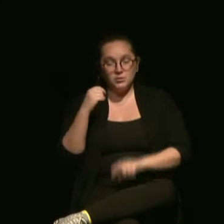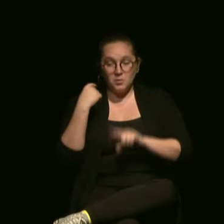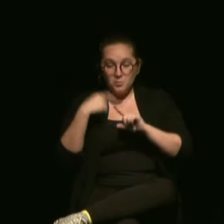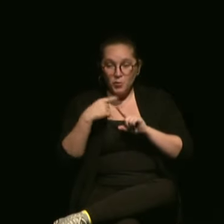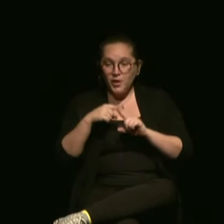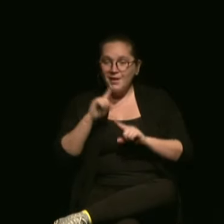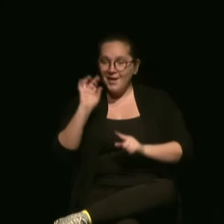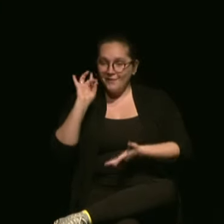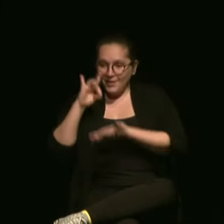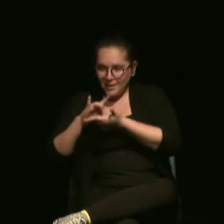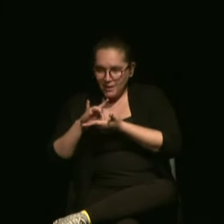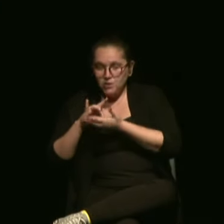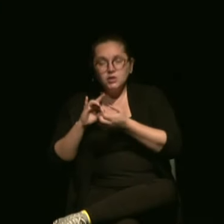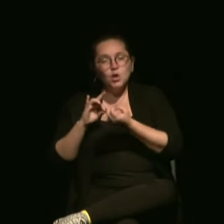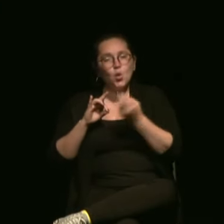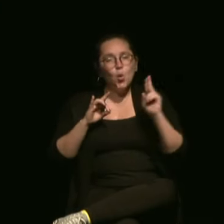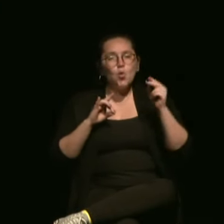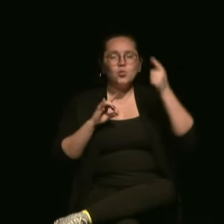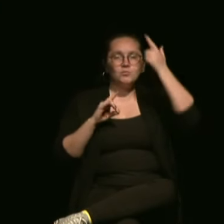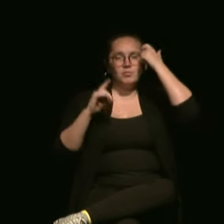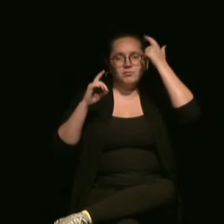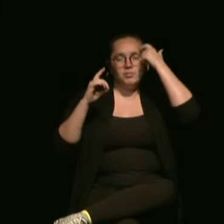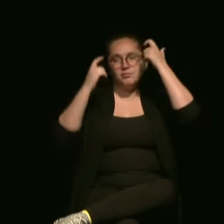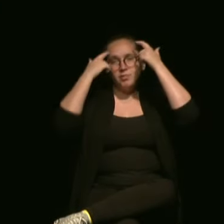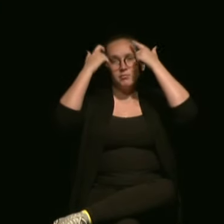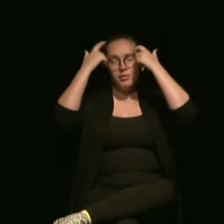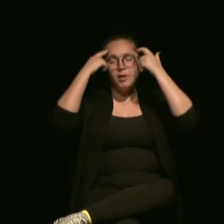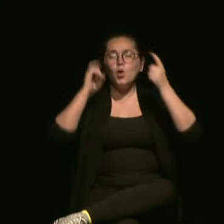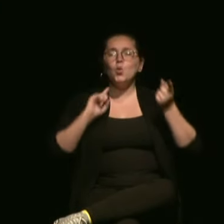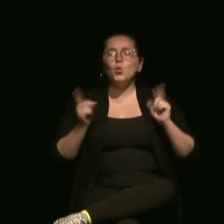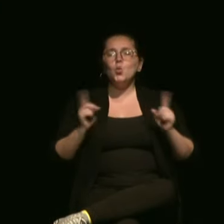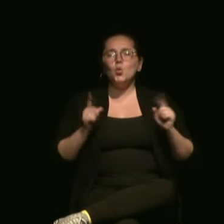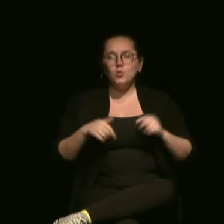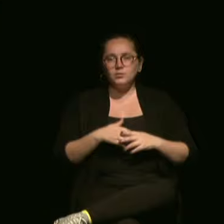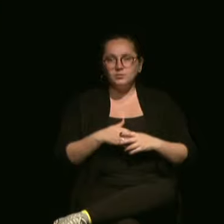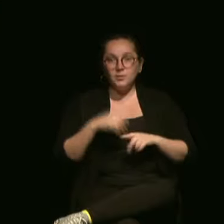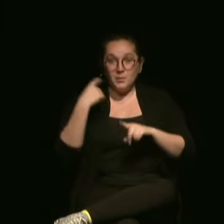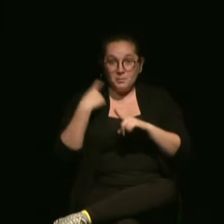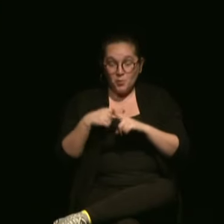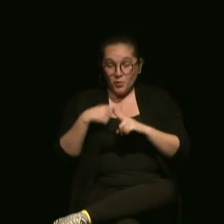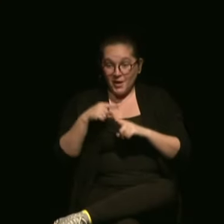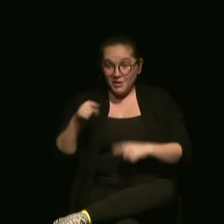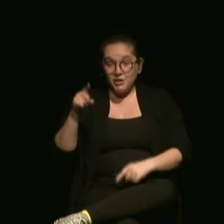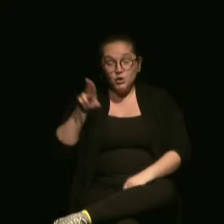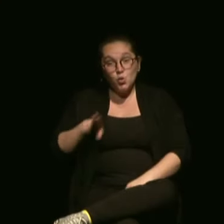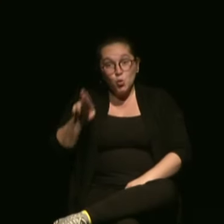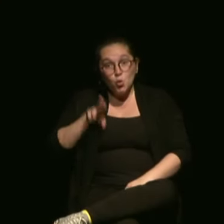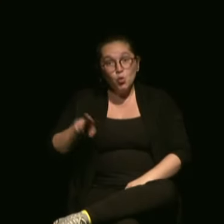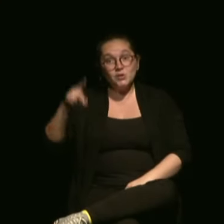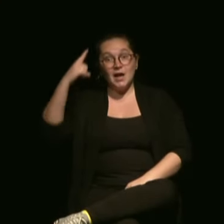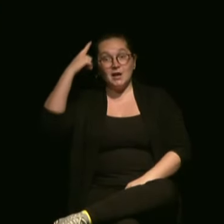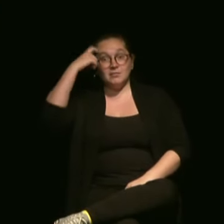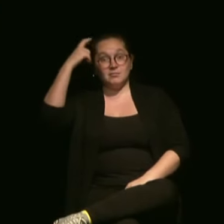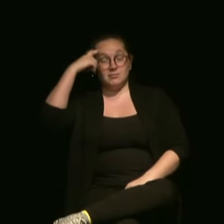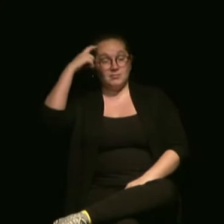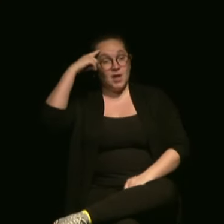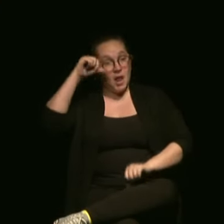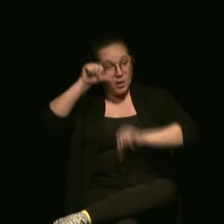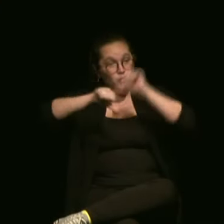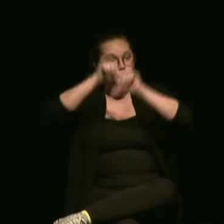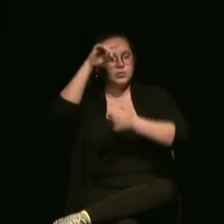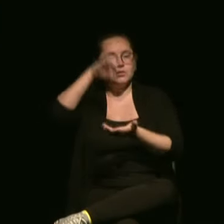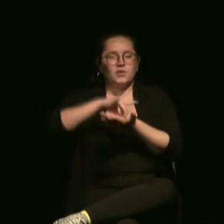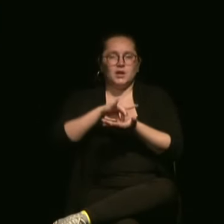que é realidade. E mais, a ficção produz a realidade. Através da ficção se manifesta alguma coisa que